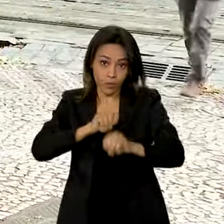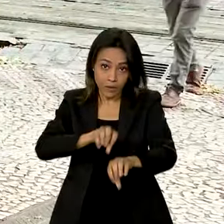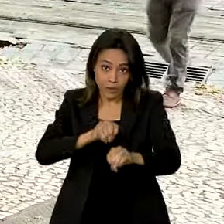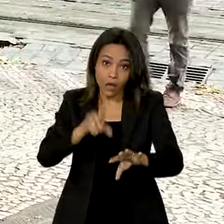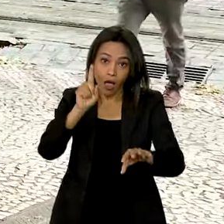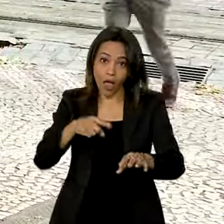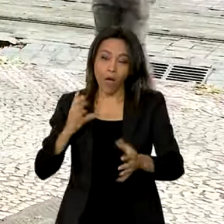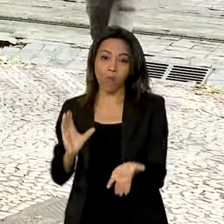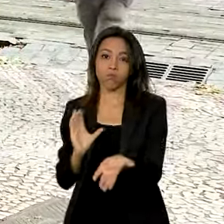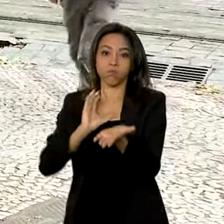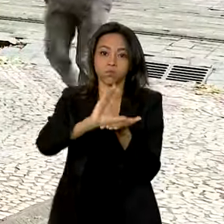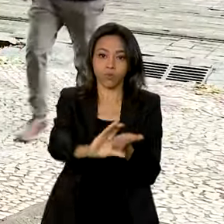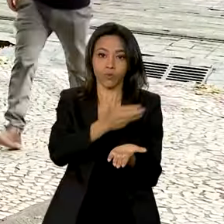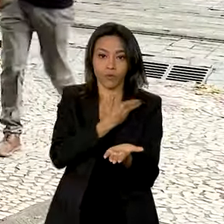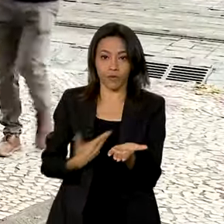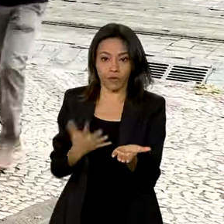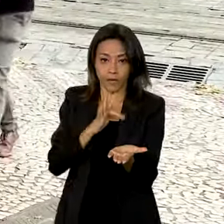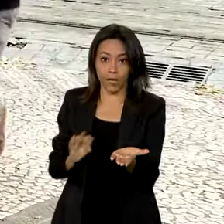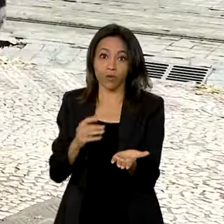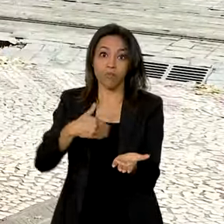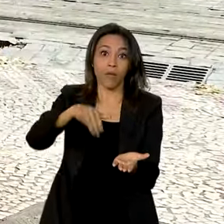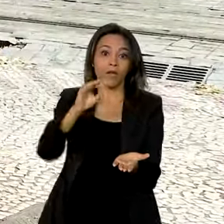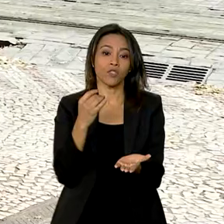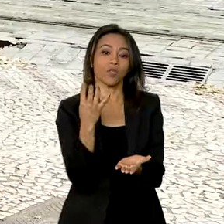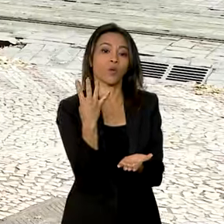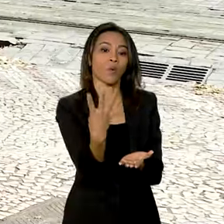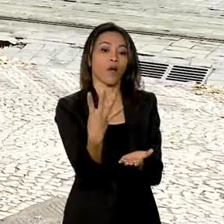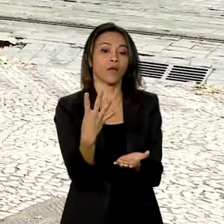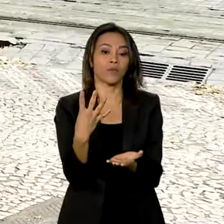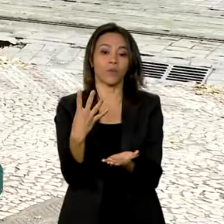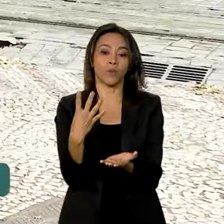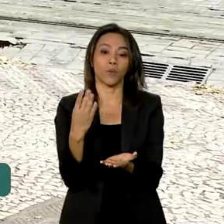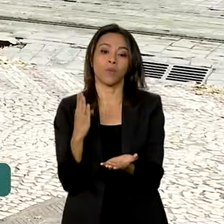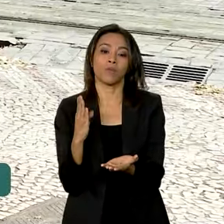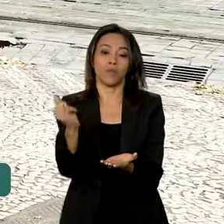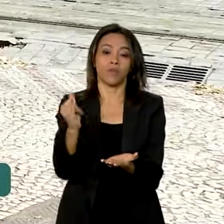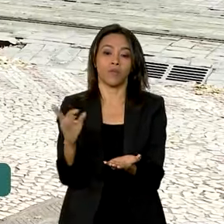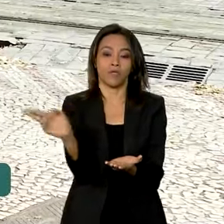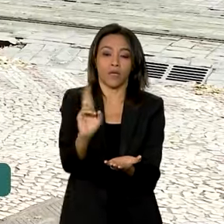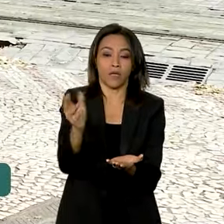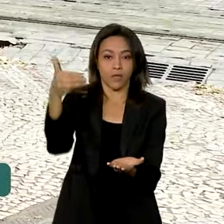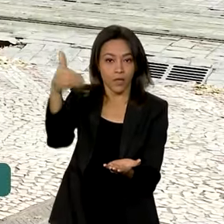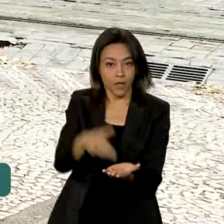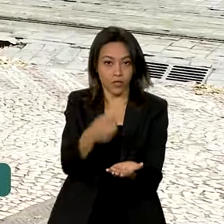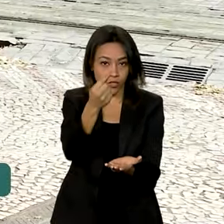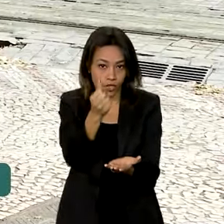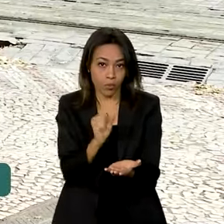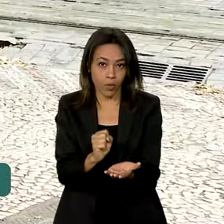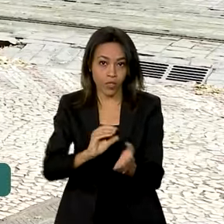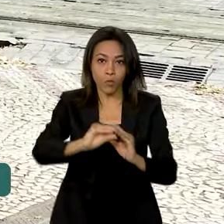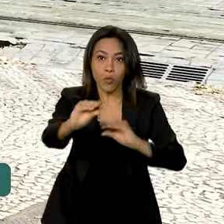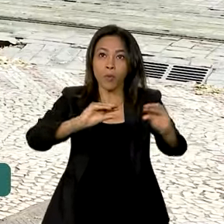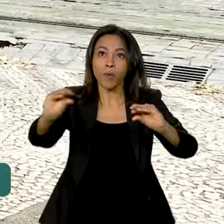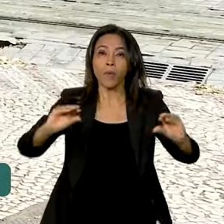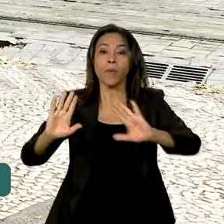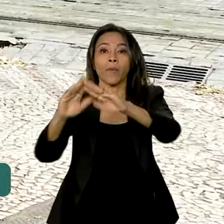federal de mais de 4 bilhões de reais. Esse valor pode ser usado pelas escolas em reformas, ampliações